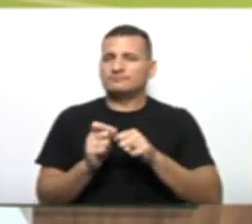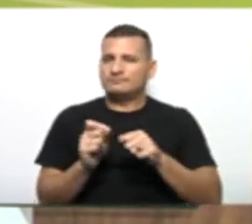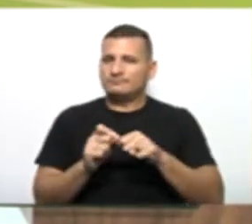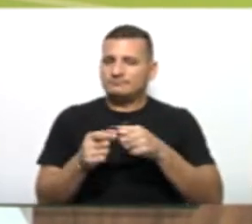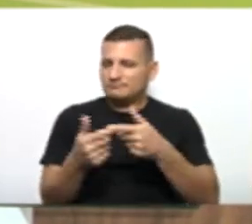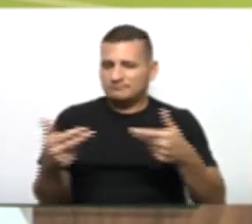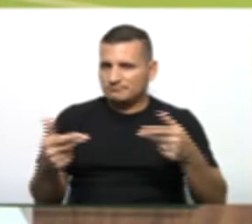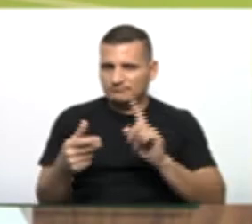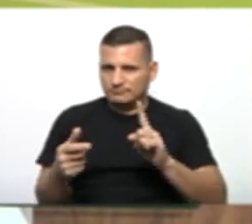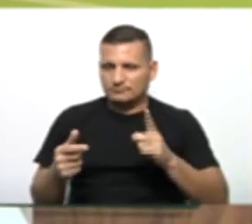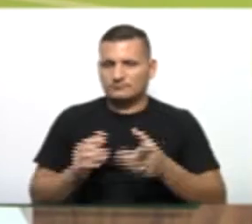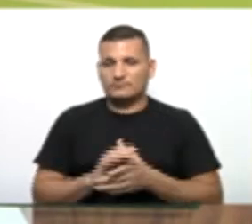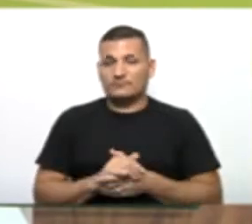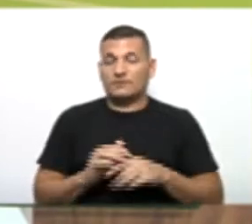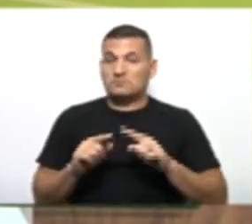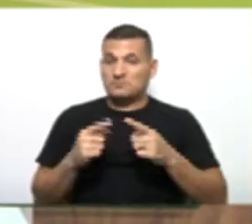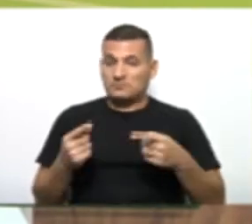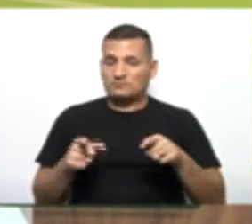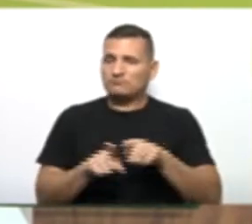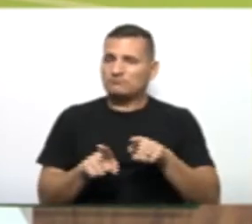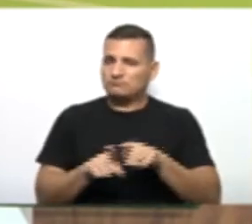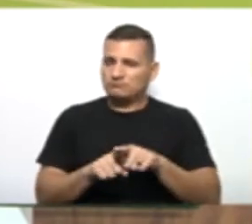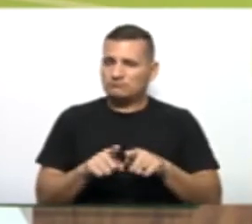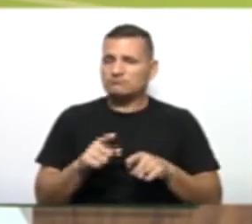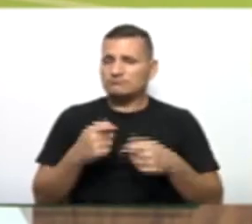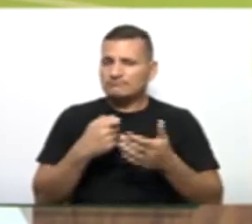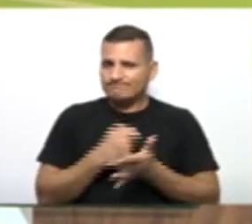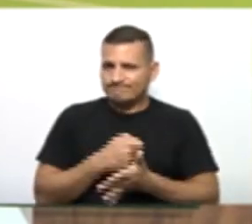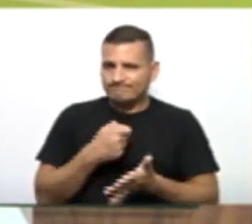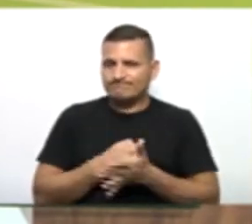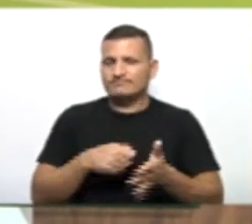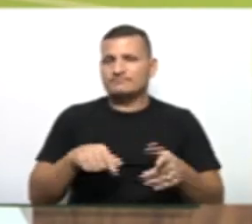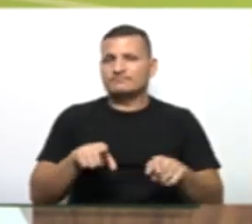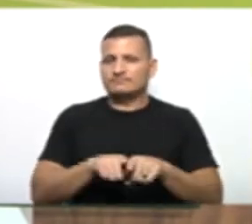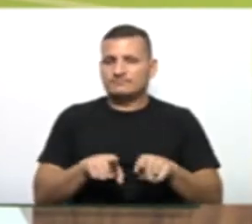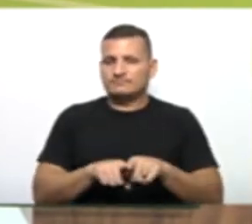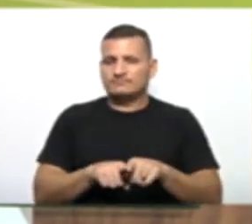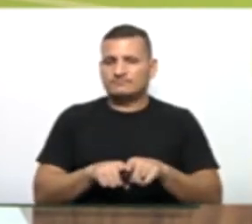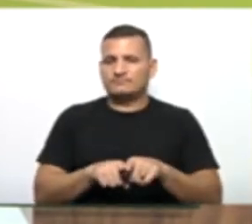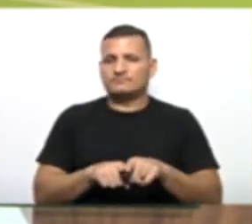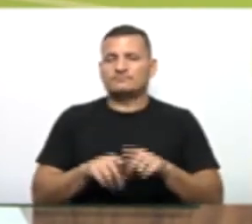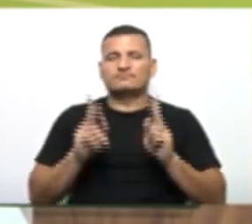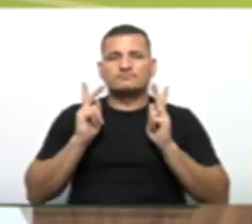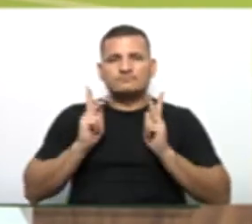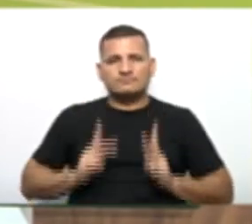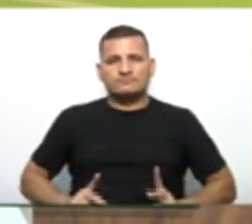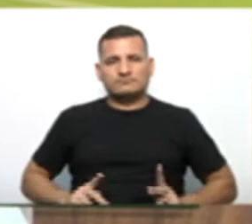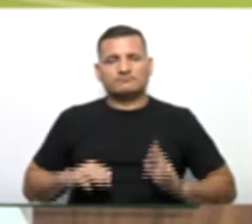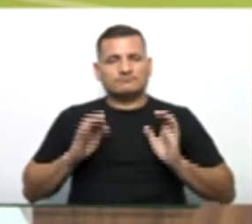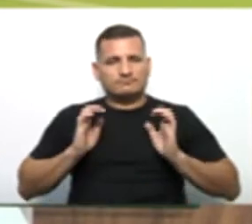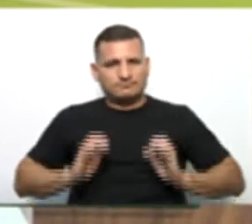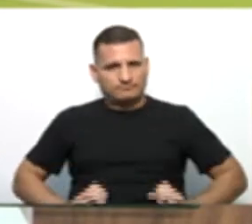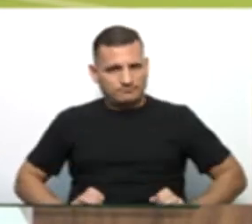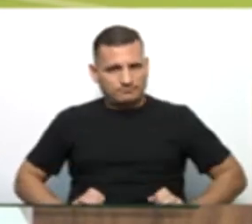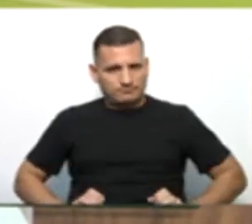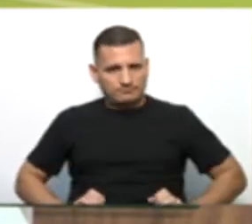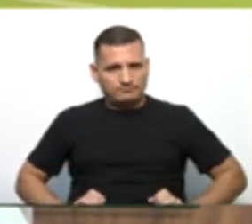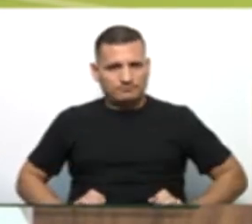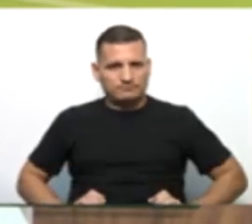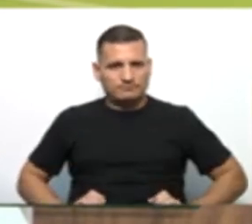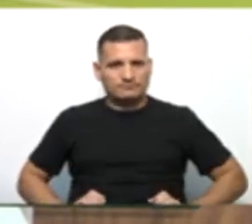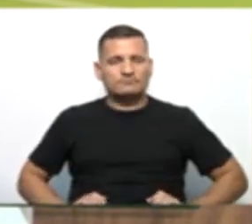determinada função mas também nos vezes nos exige uma uma postura ética o a